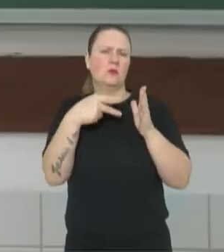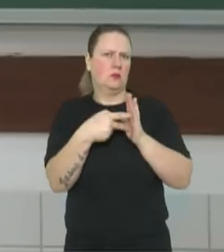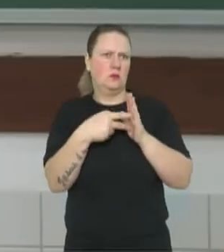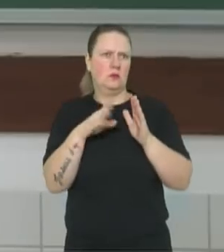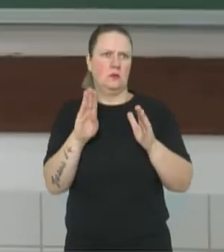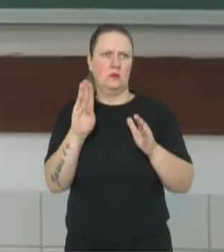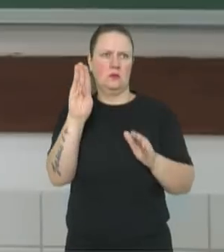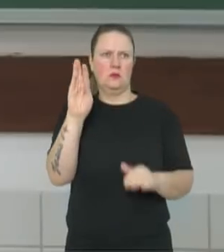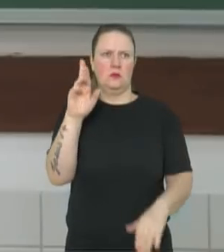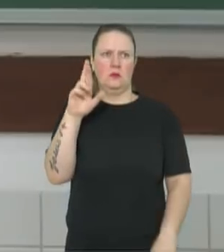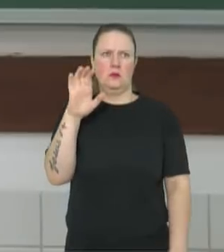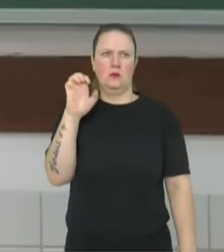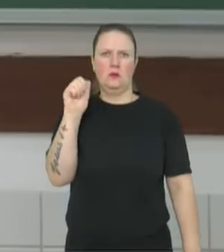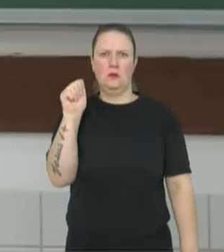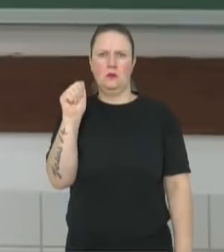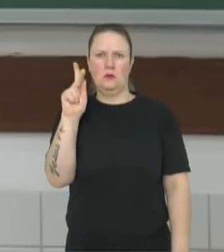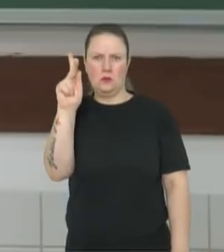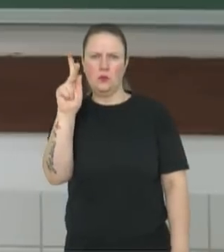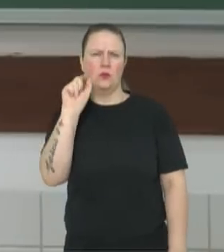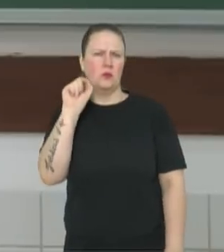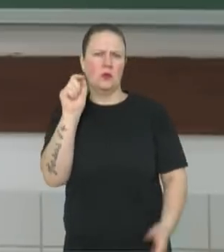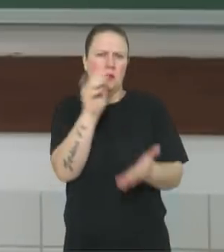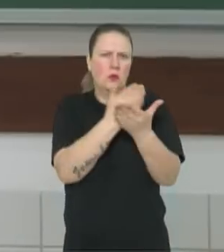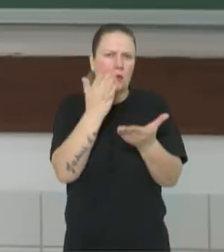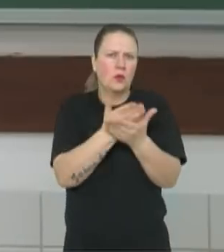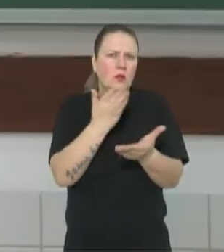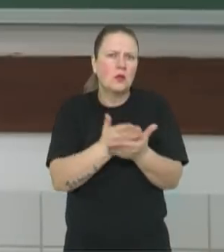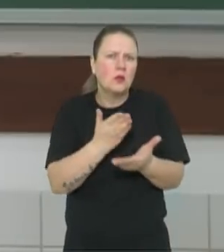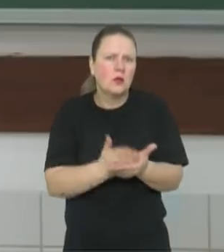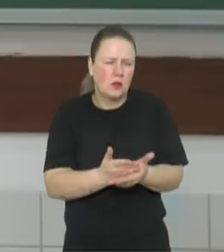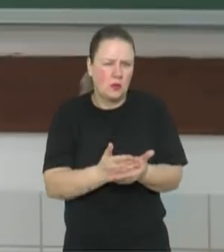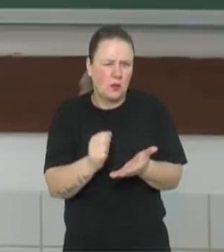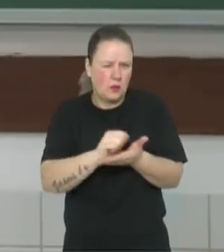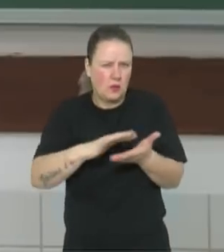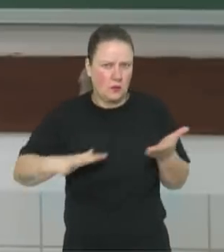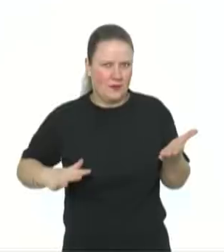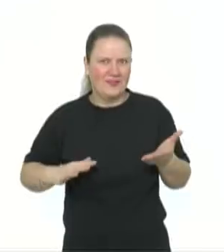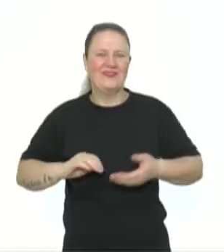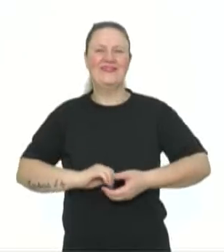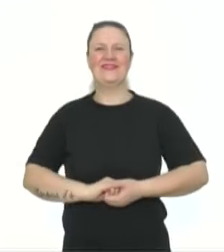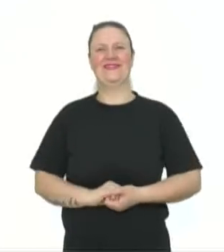break? Escreve no teu caderno o que você entendeu dessa palavrinha aí. Vamos lá.